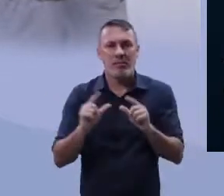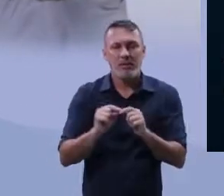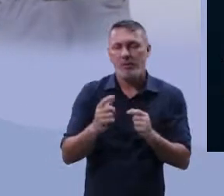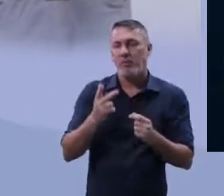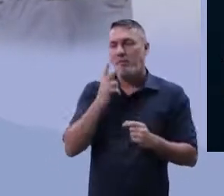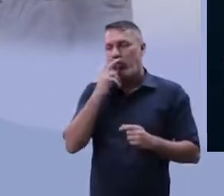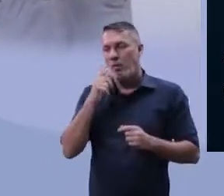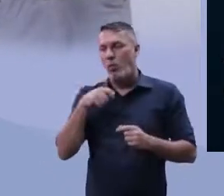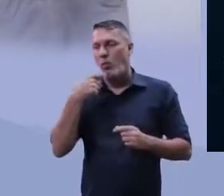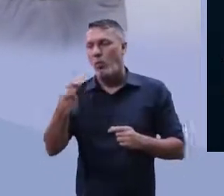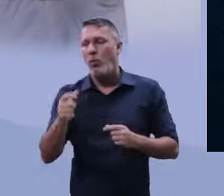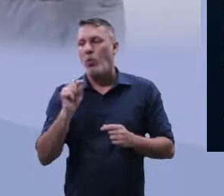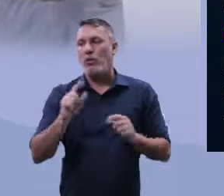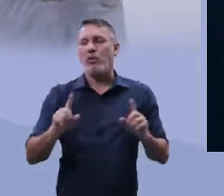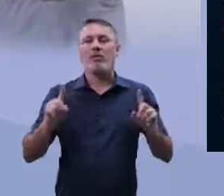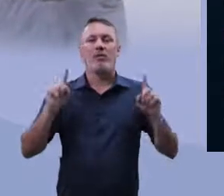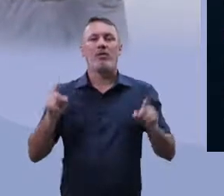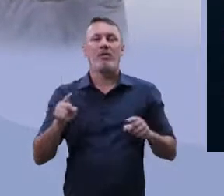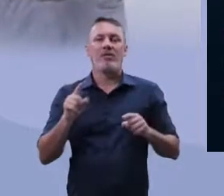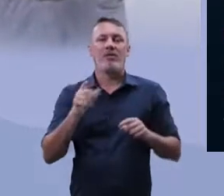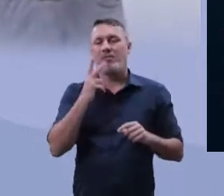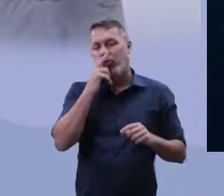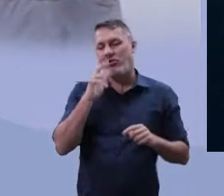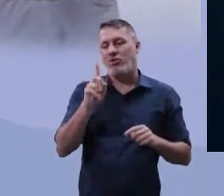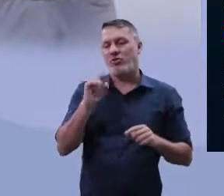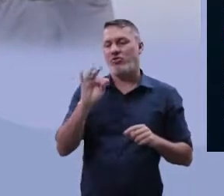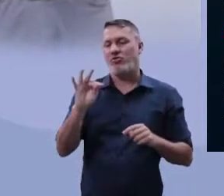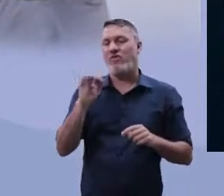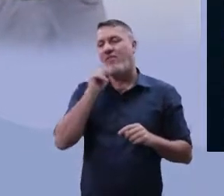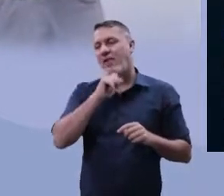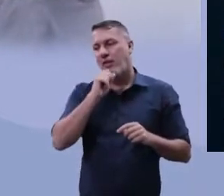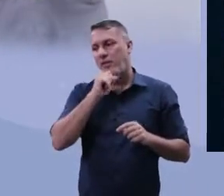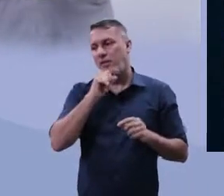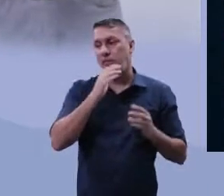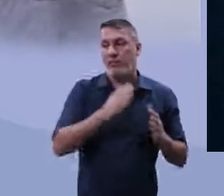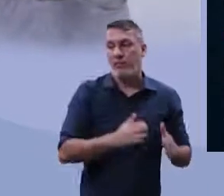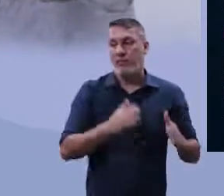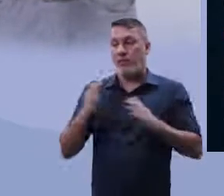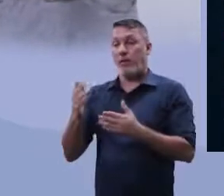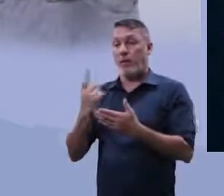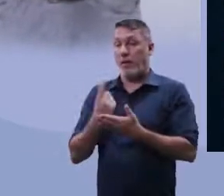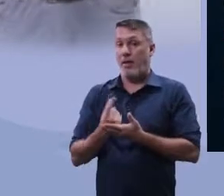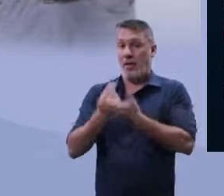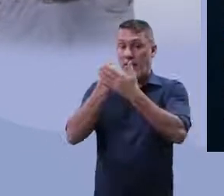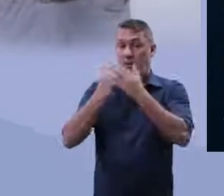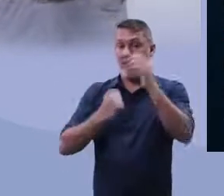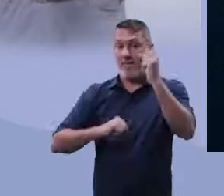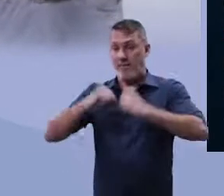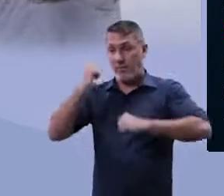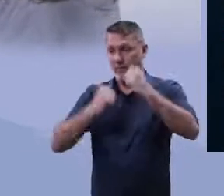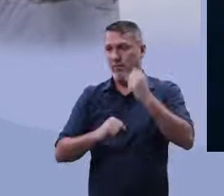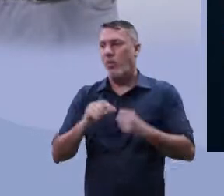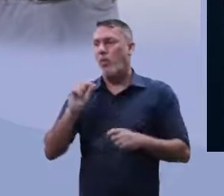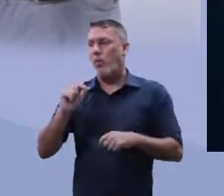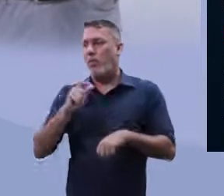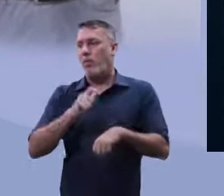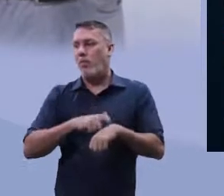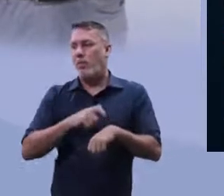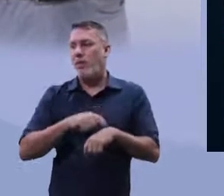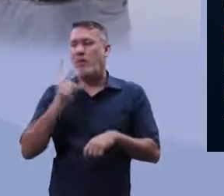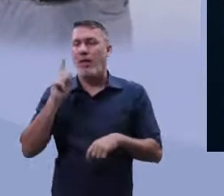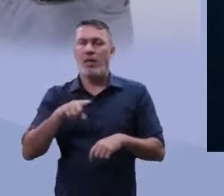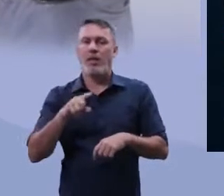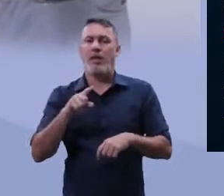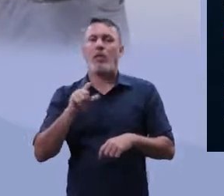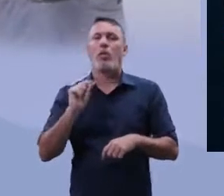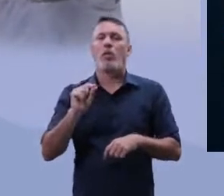que é a chamada DIT, né, a velha DIT. Né? Então, quando nós falamos já do capitalismo industrial, entra a figura da DIT